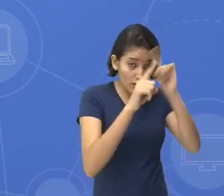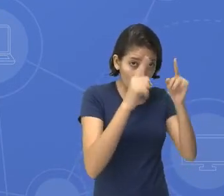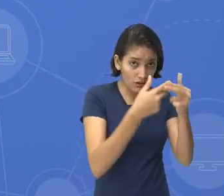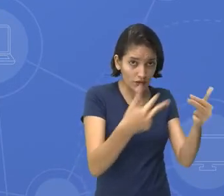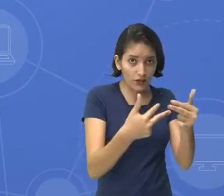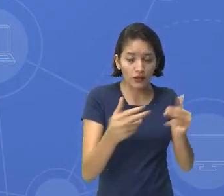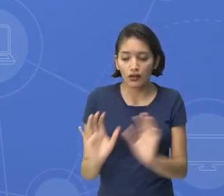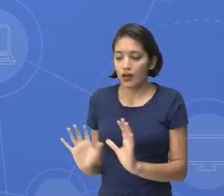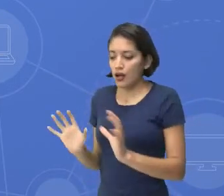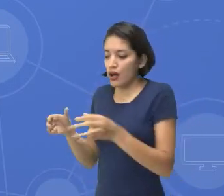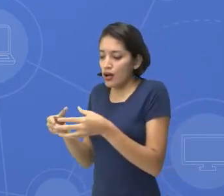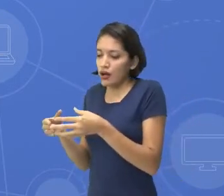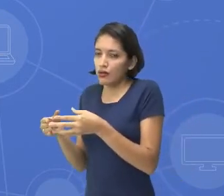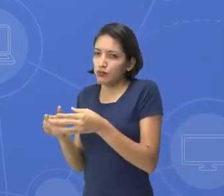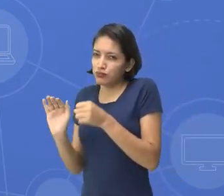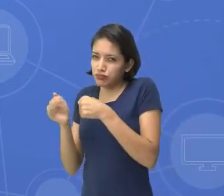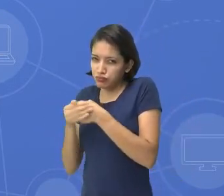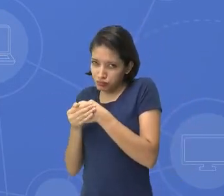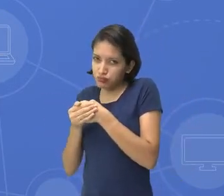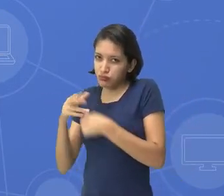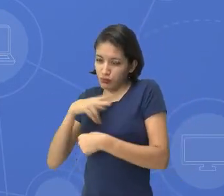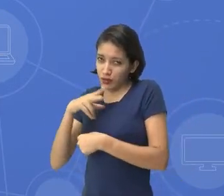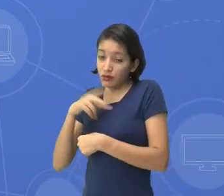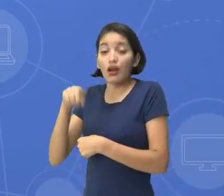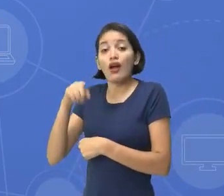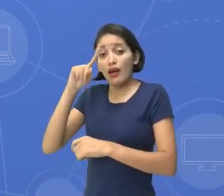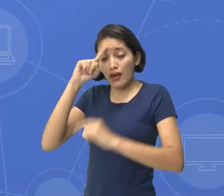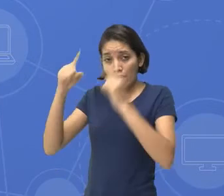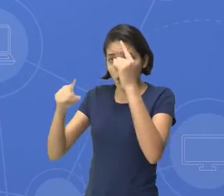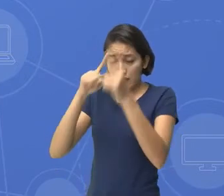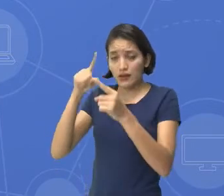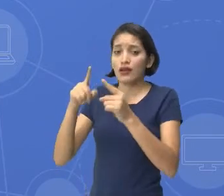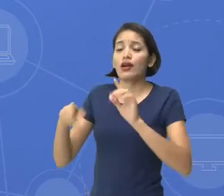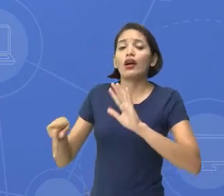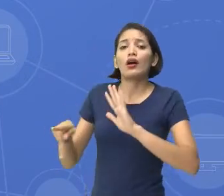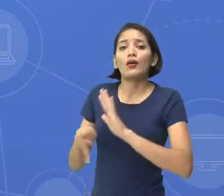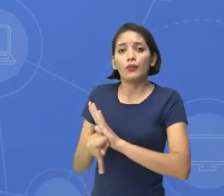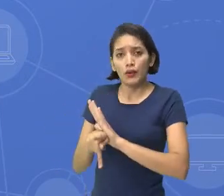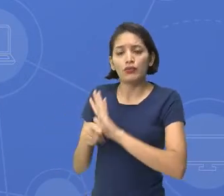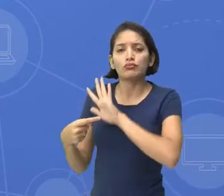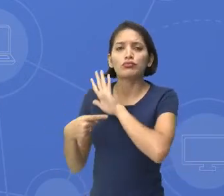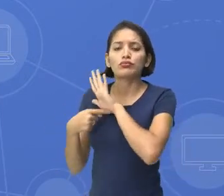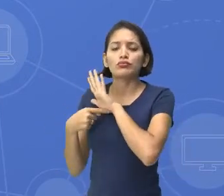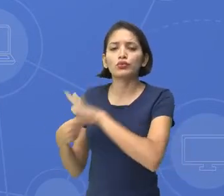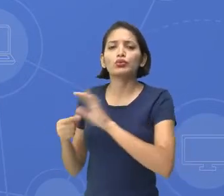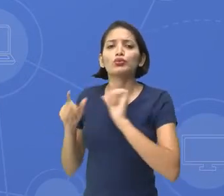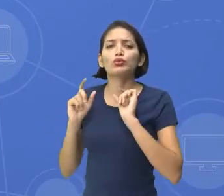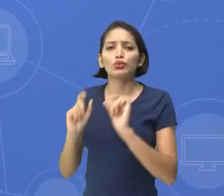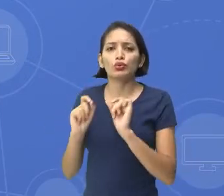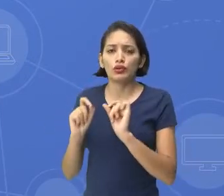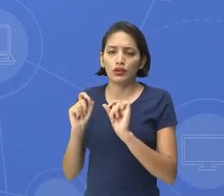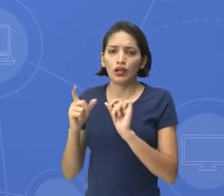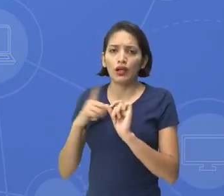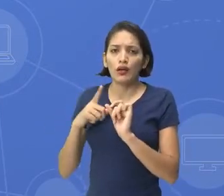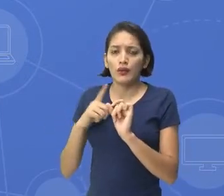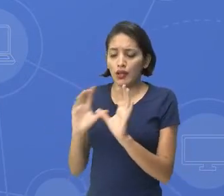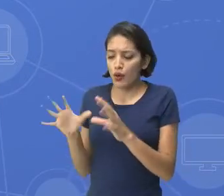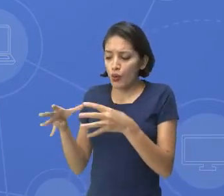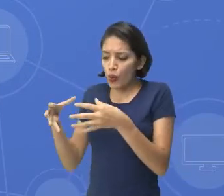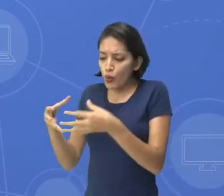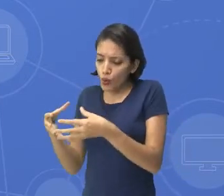No sentido restrito, são ideias que estão colocadas, que estão postas para manter uma